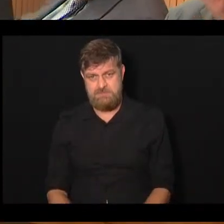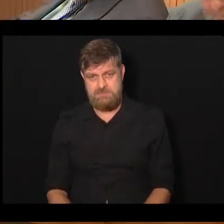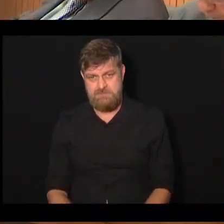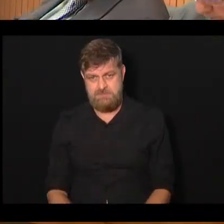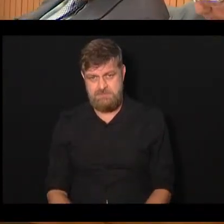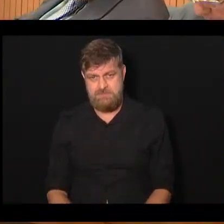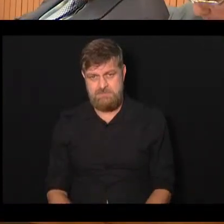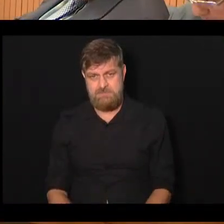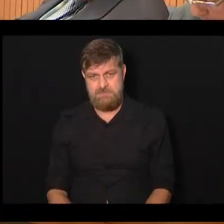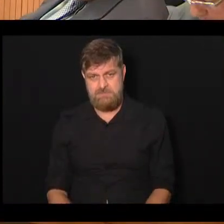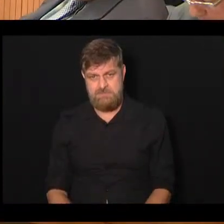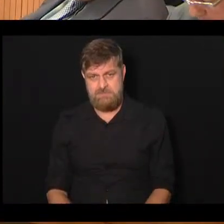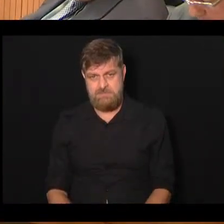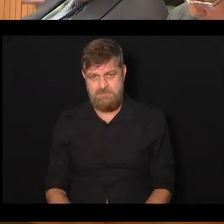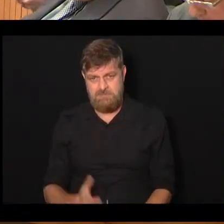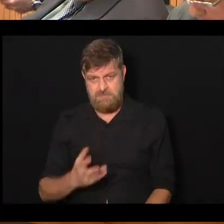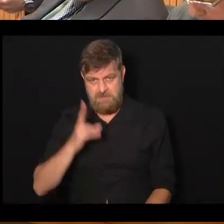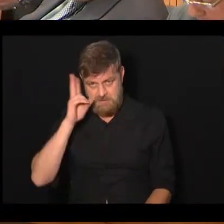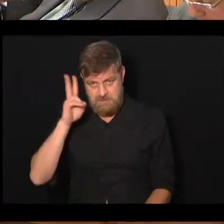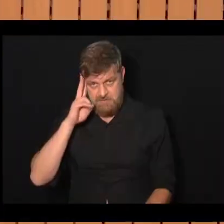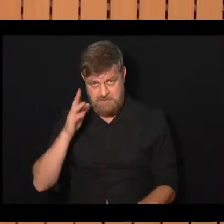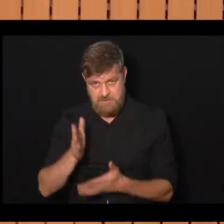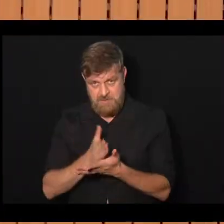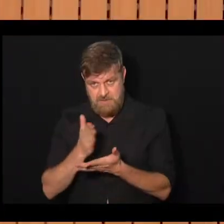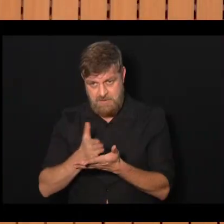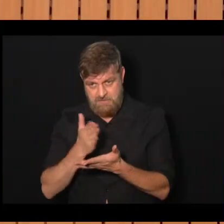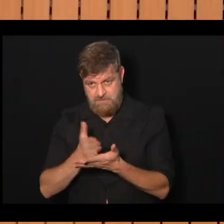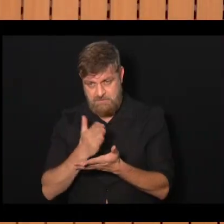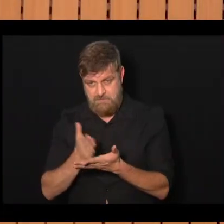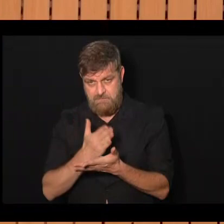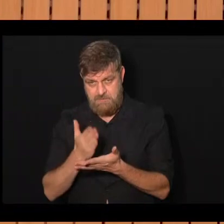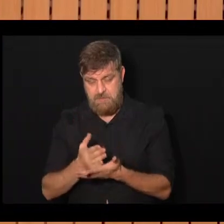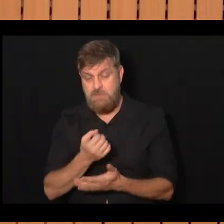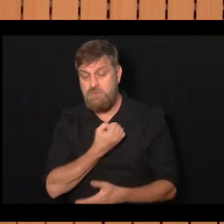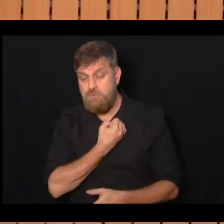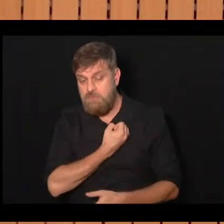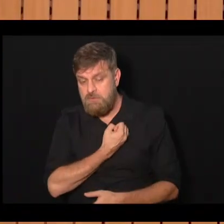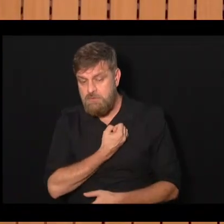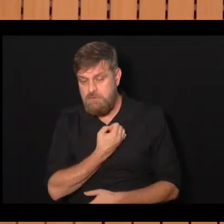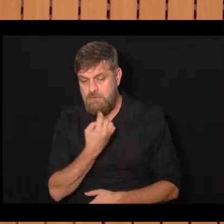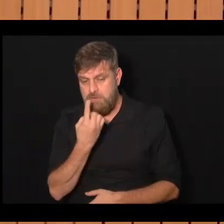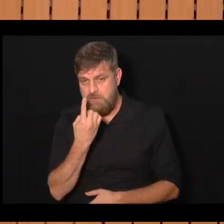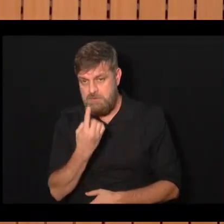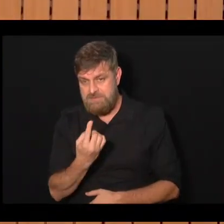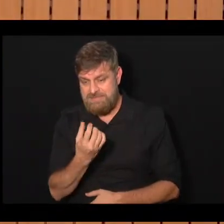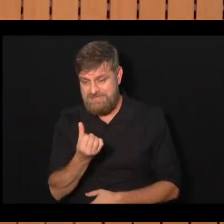Folha, vamos só ressaltar as folhas para que não venhamos a cometer equívocos. Emenda de folha